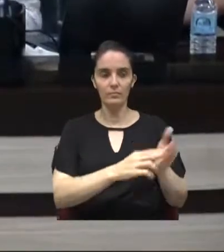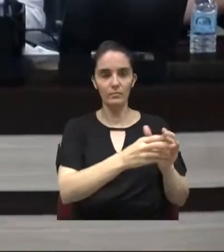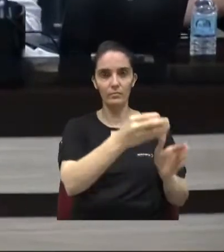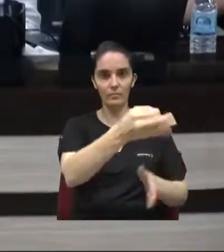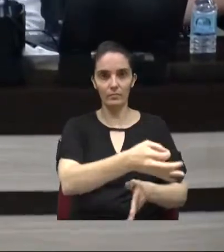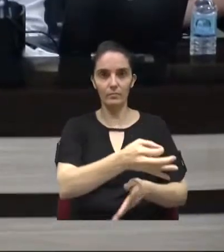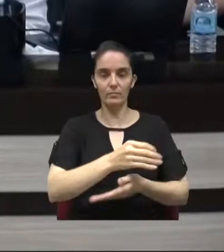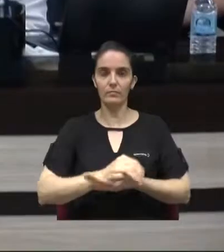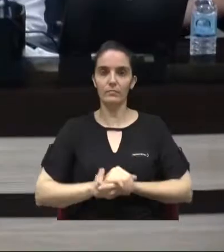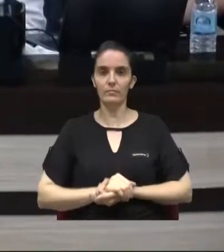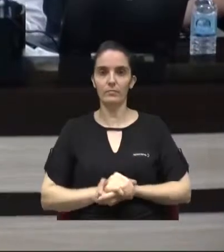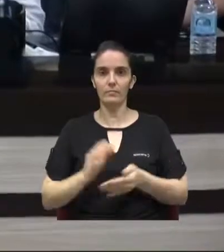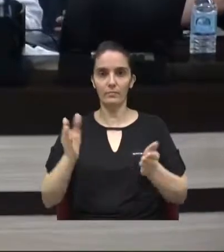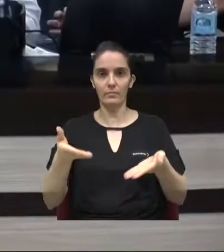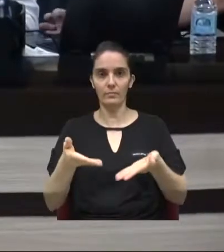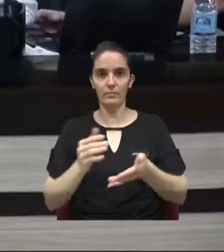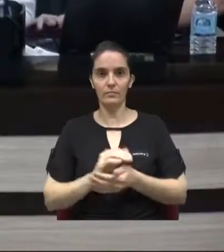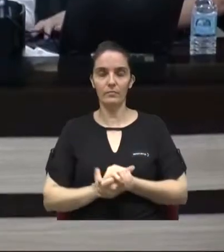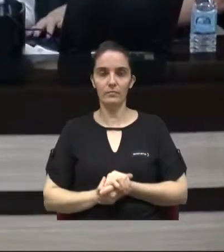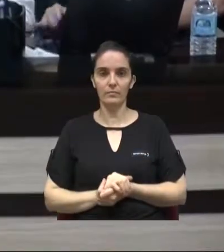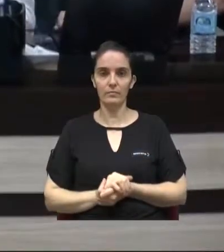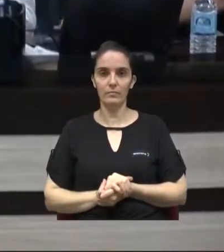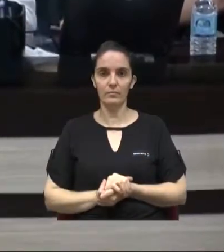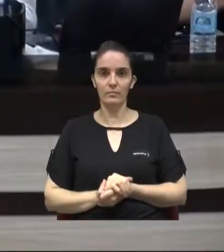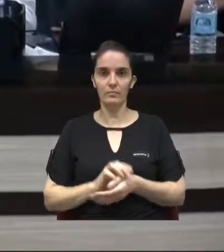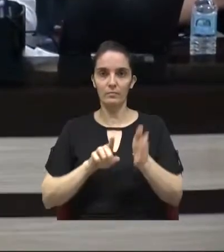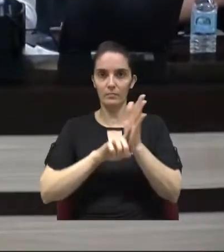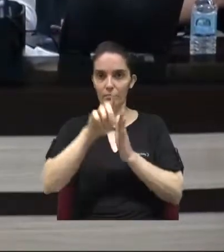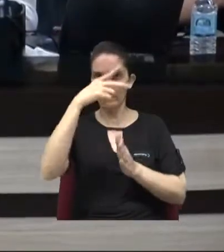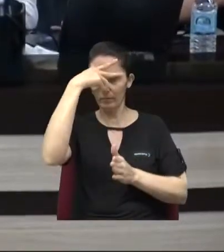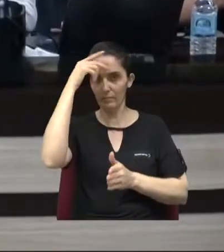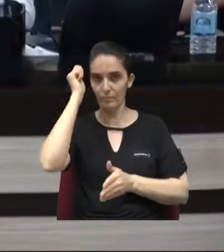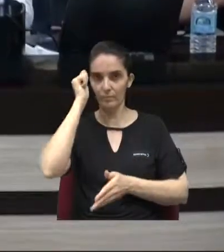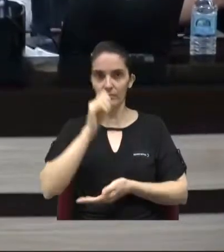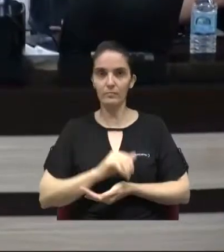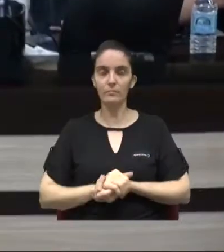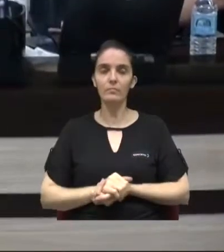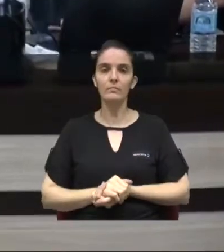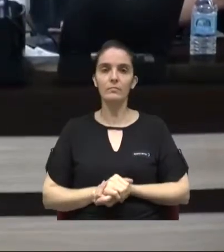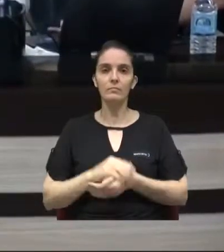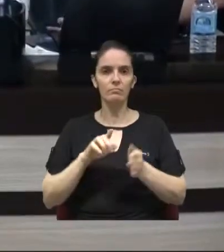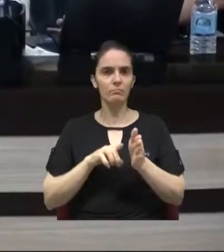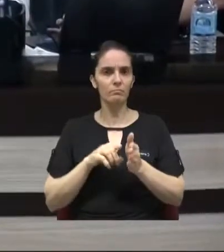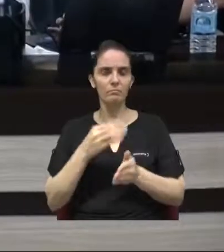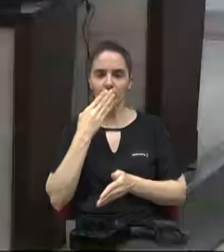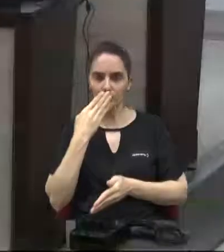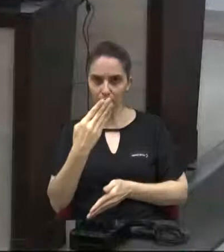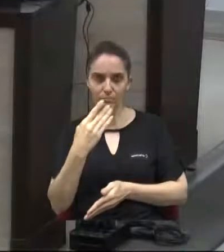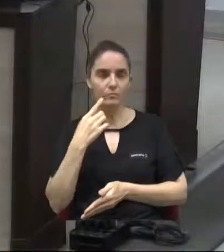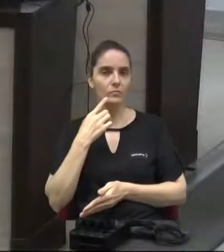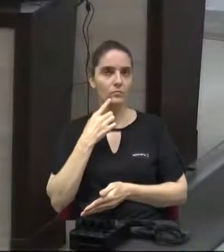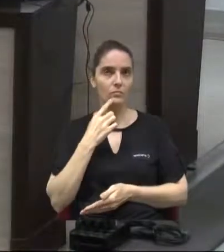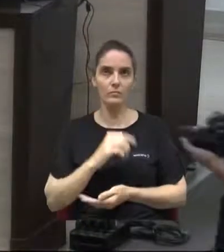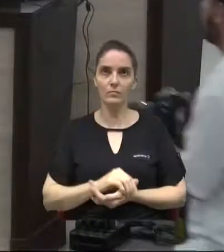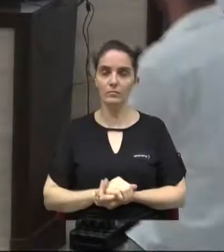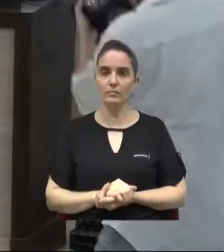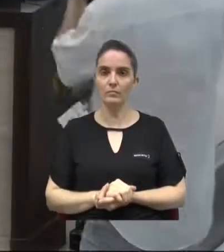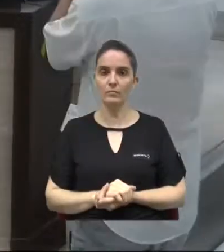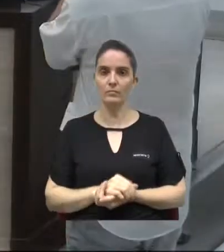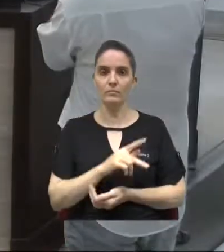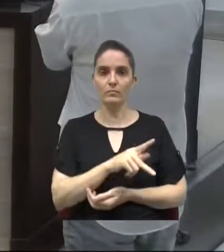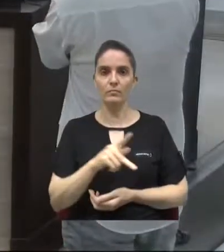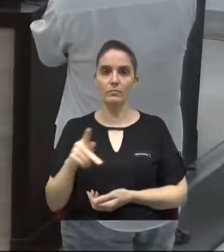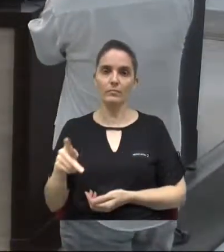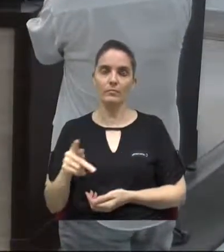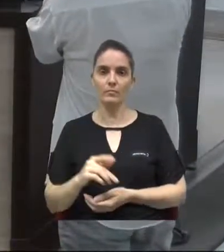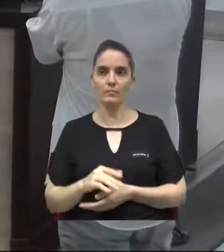comissões competentes. Passaremos agora aos requerimentos, senhor Questão presidente. de ordem, senhor presidente. Uma questão de ordem do vereador Cleiton Silva. Senhor presidente, peço